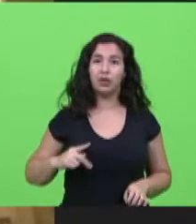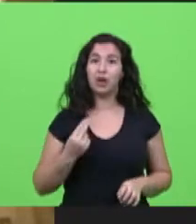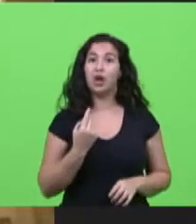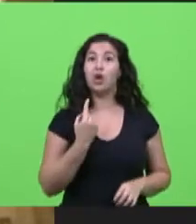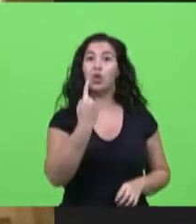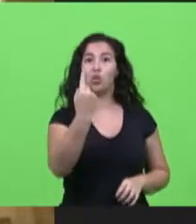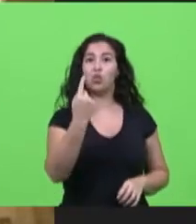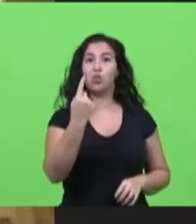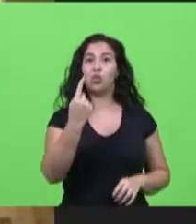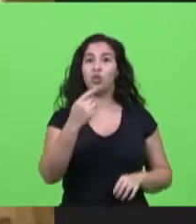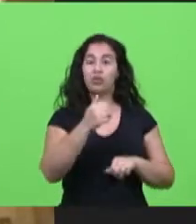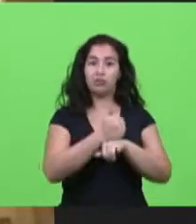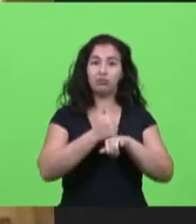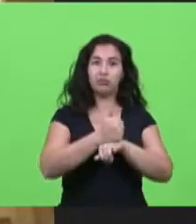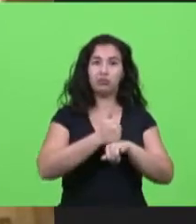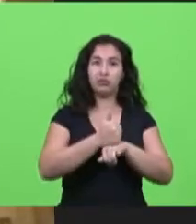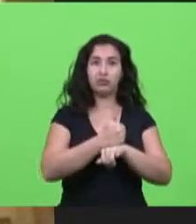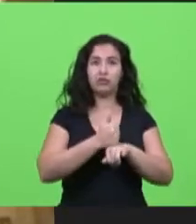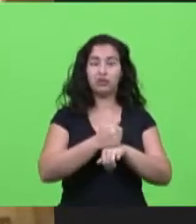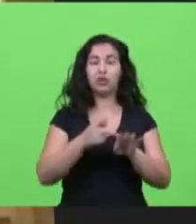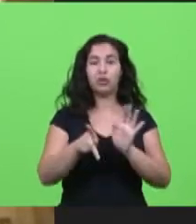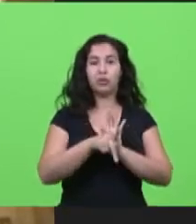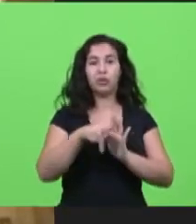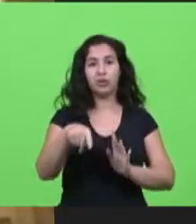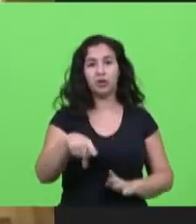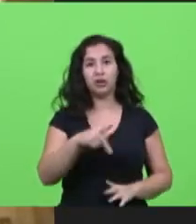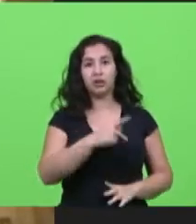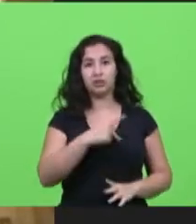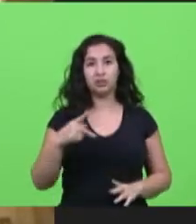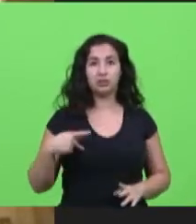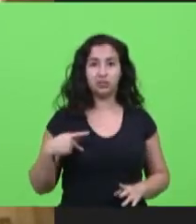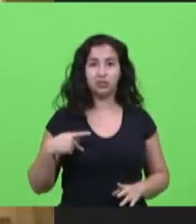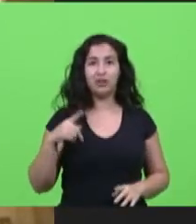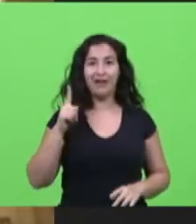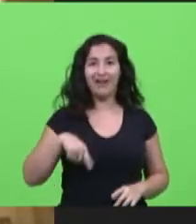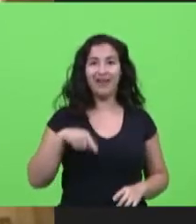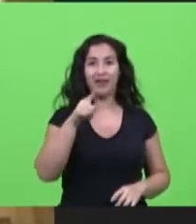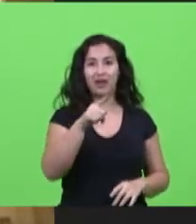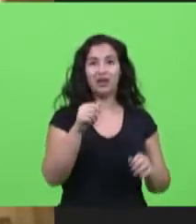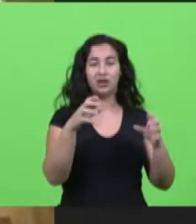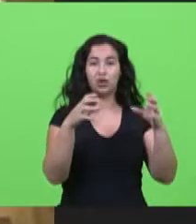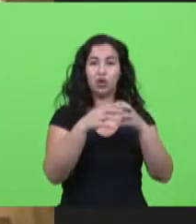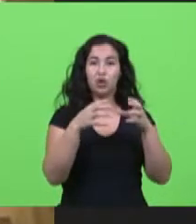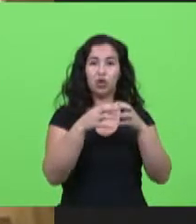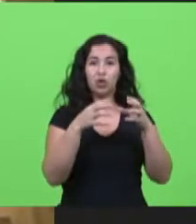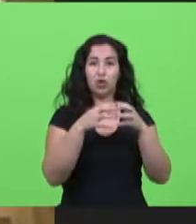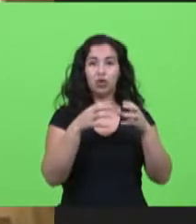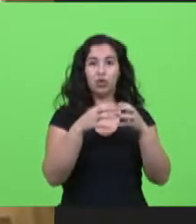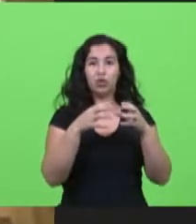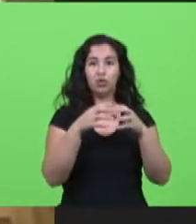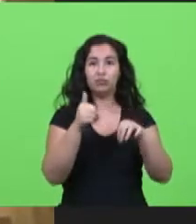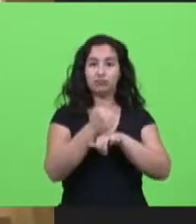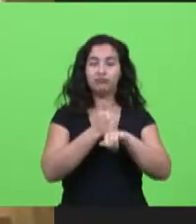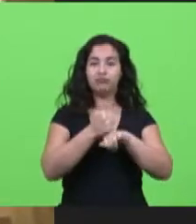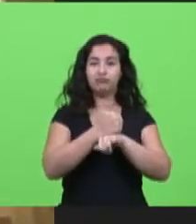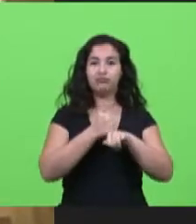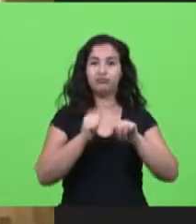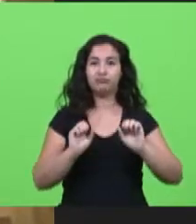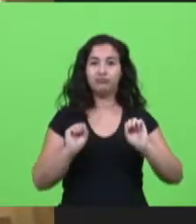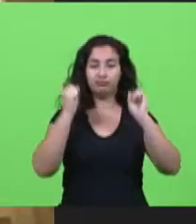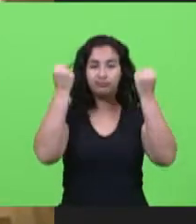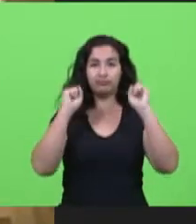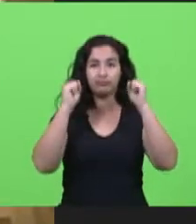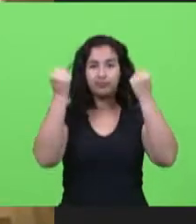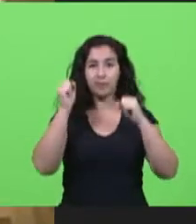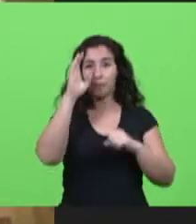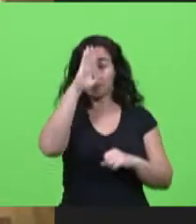pública que não estão trabalhando efetivamente são os profissionais de educação física. Além disso, como nós gostaríamos, né? O Brasil